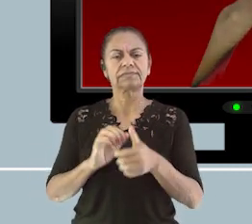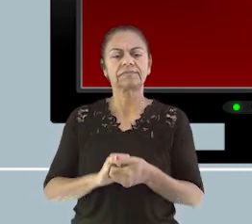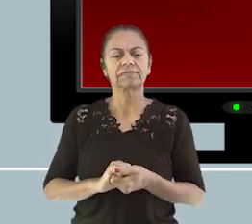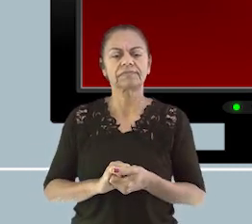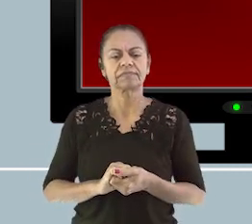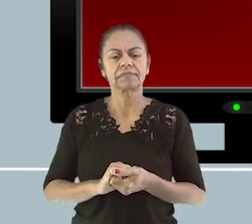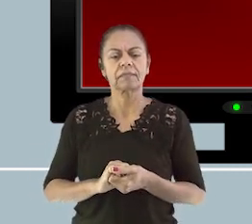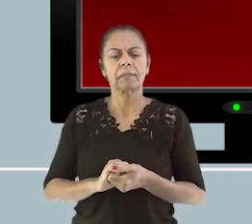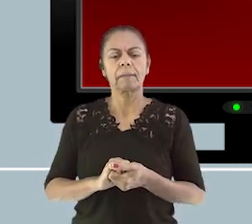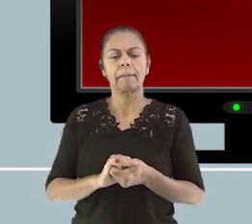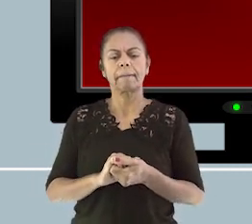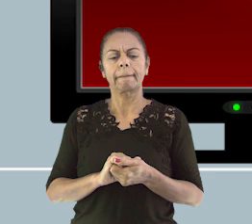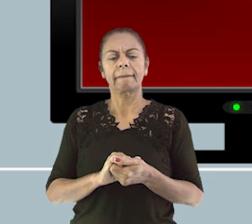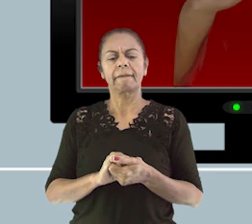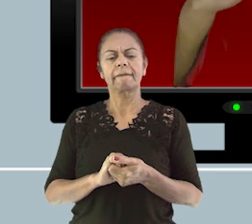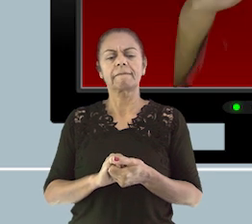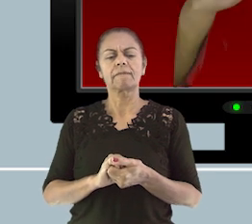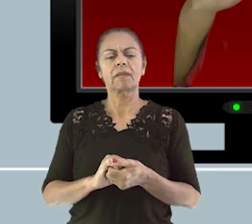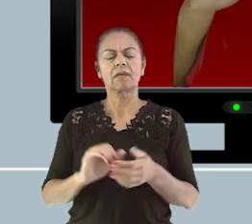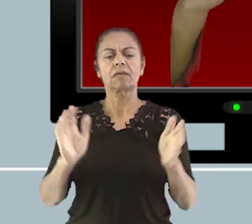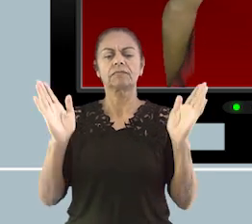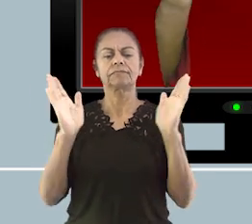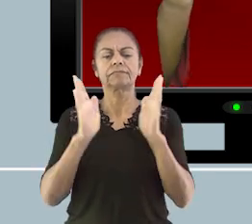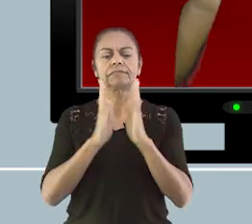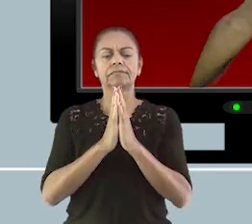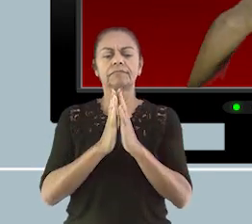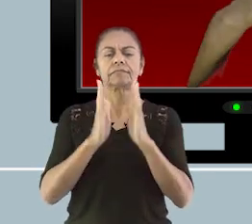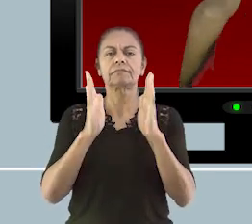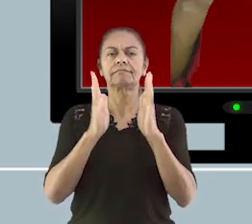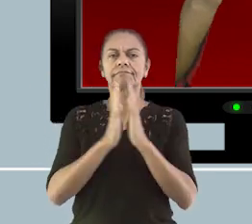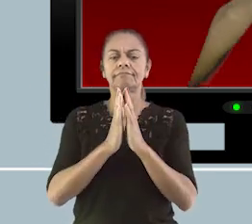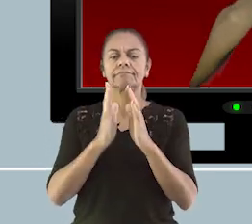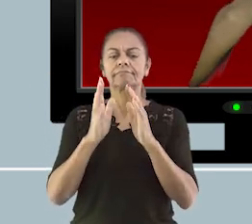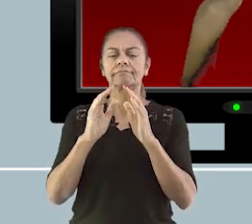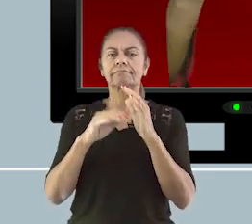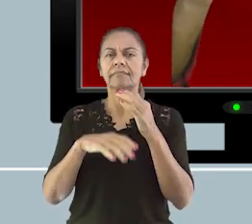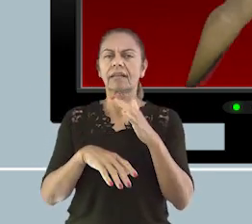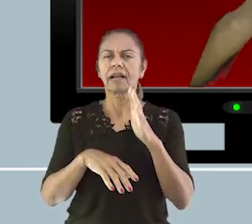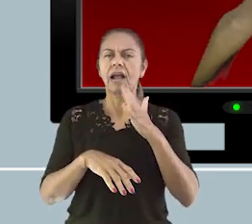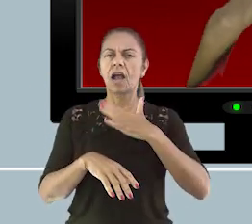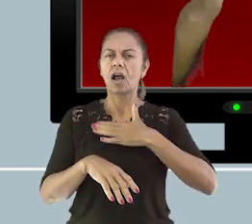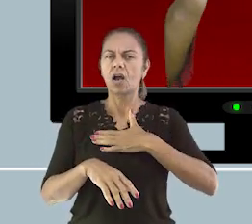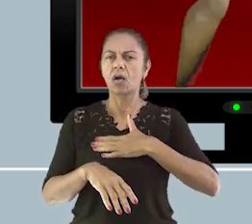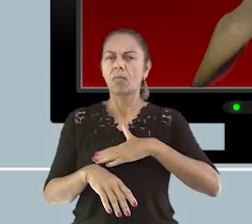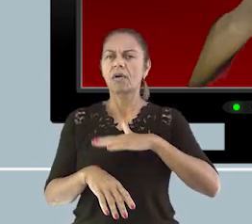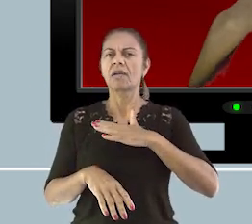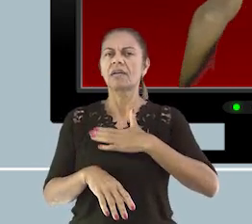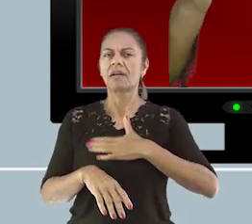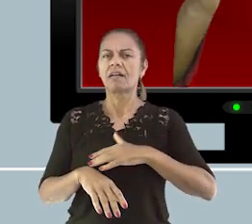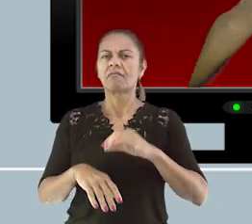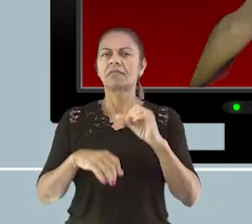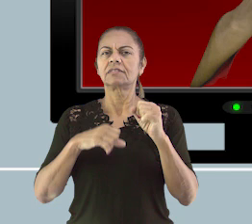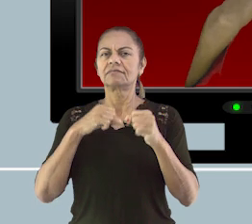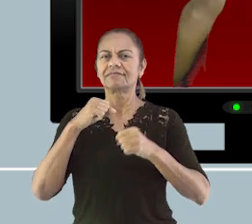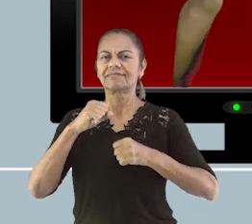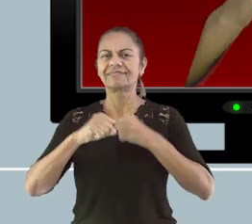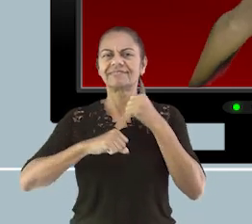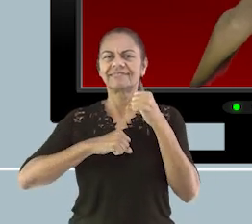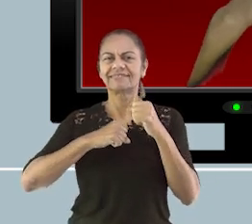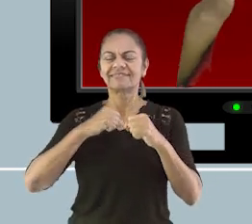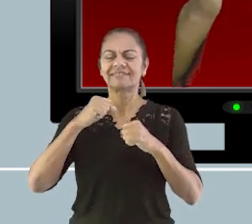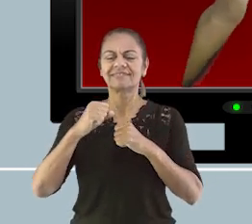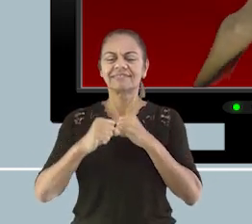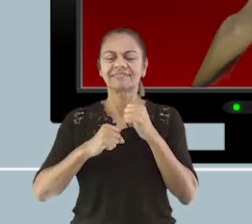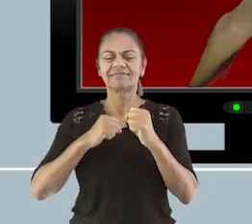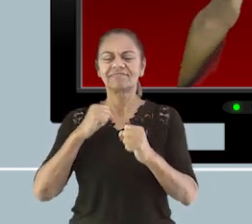lugar. Vamos começar? Prepara aí. Olha as palminhas. Oh, devagar. Olha